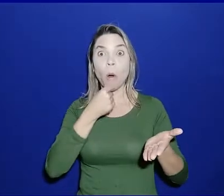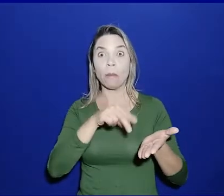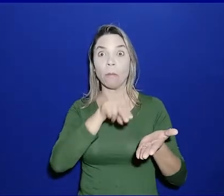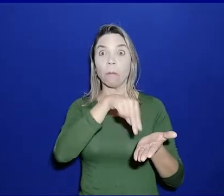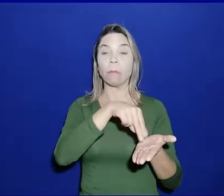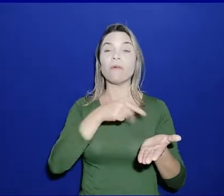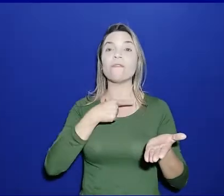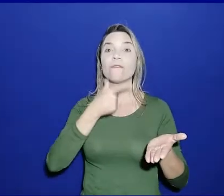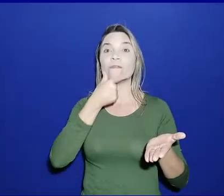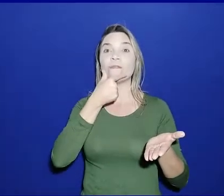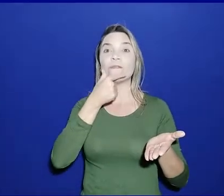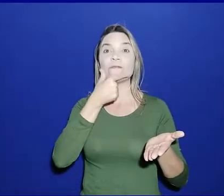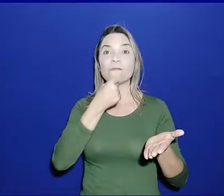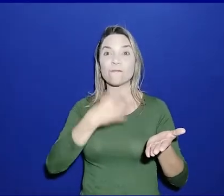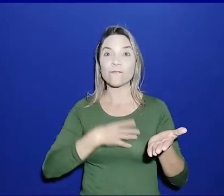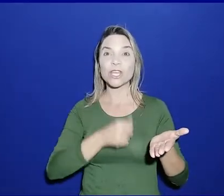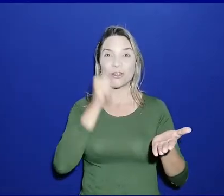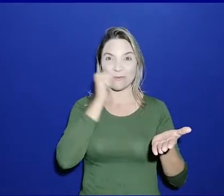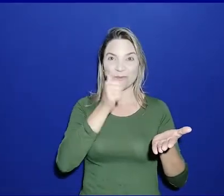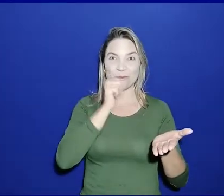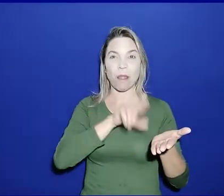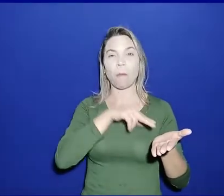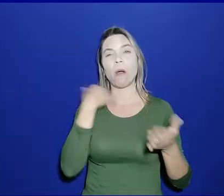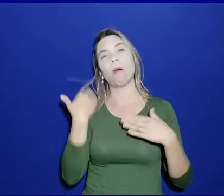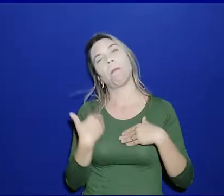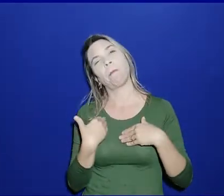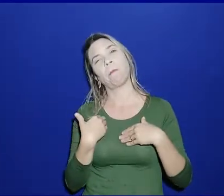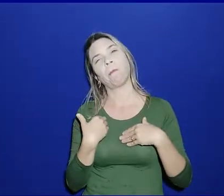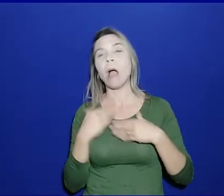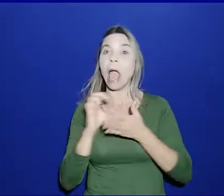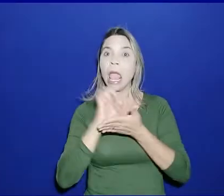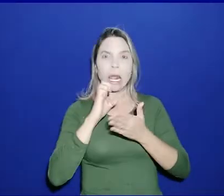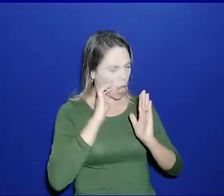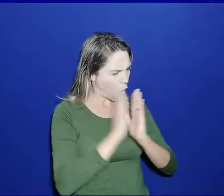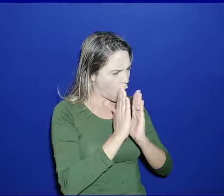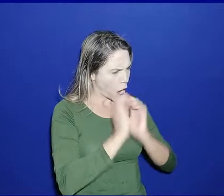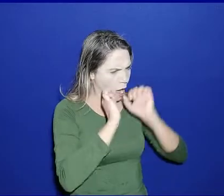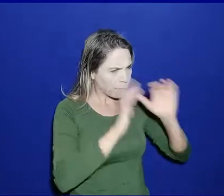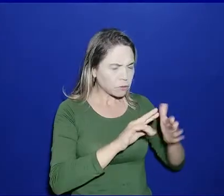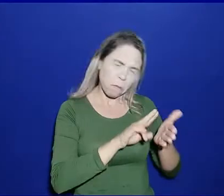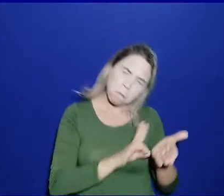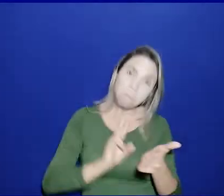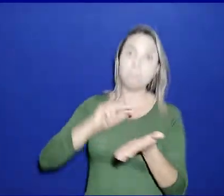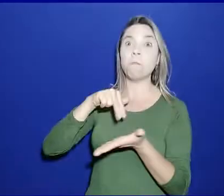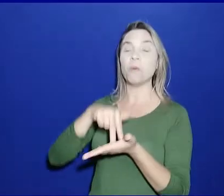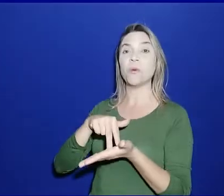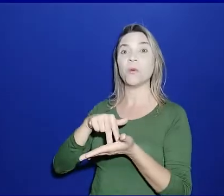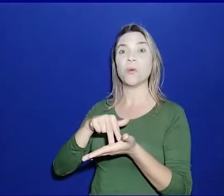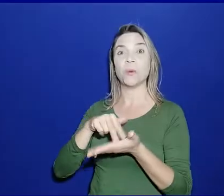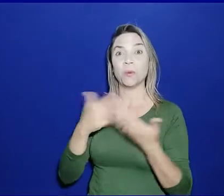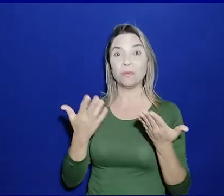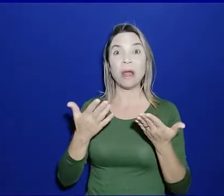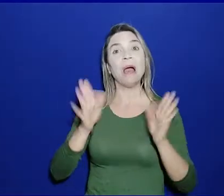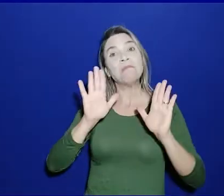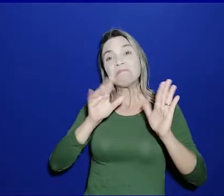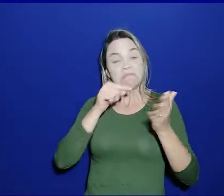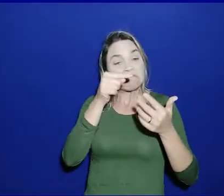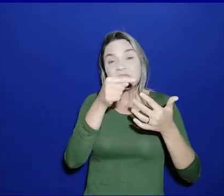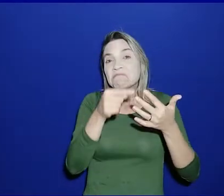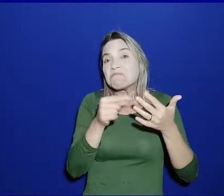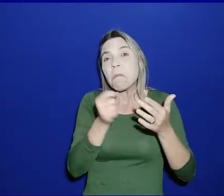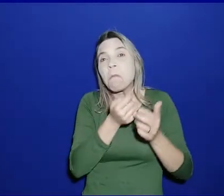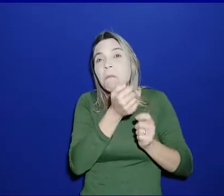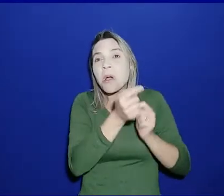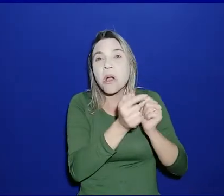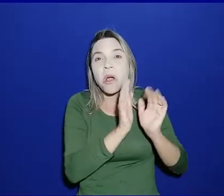isso, todos nós não podemos retornar à antiga condição. Morreu, não dá para retornar à